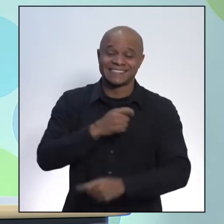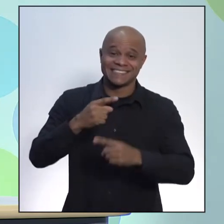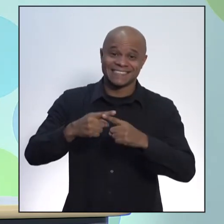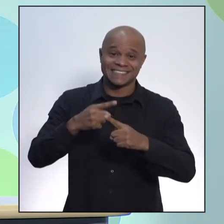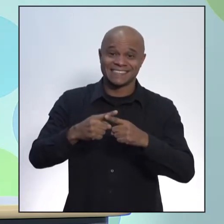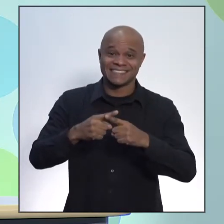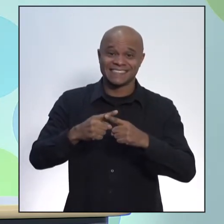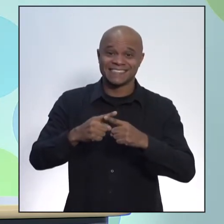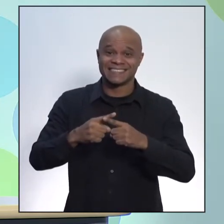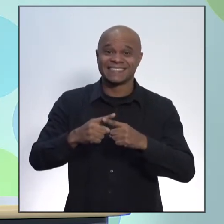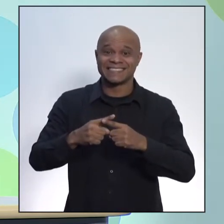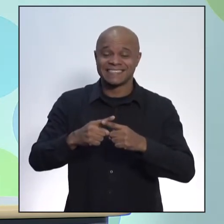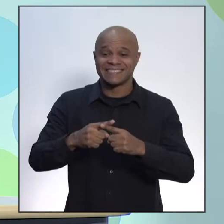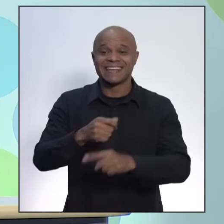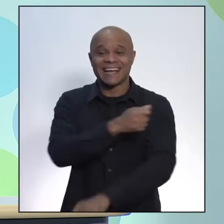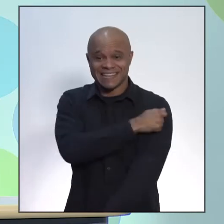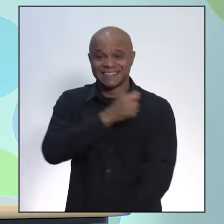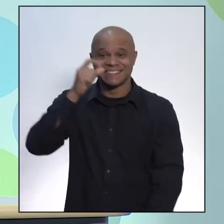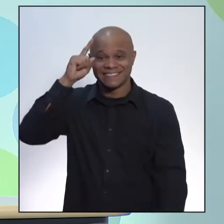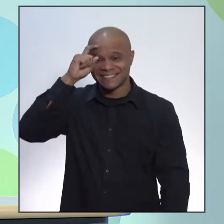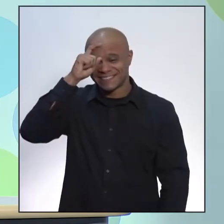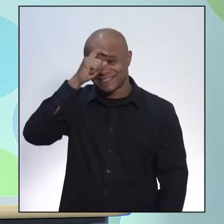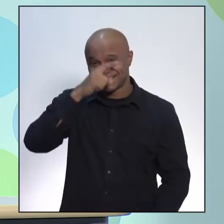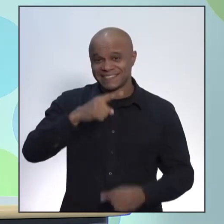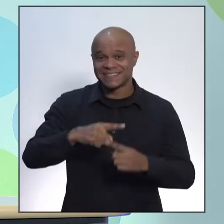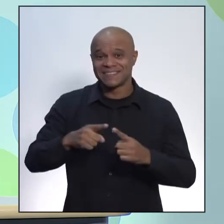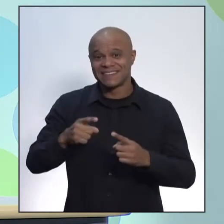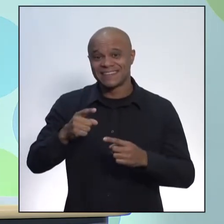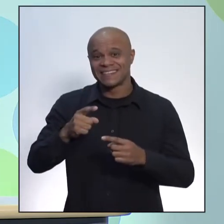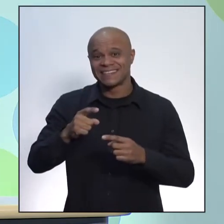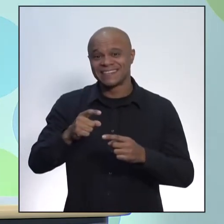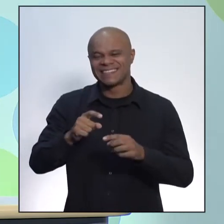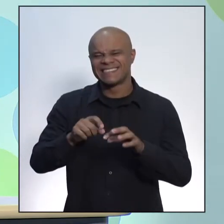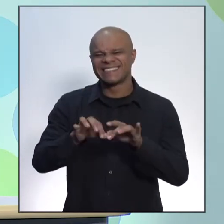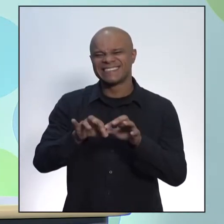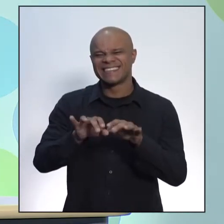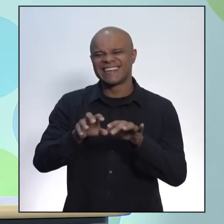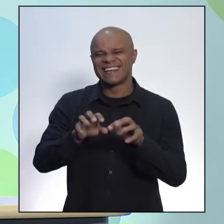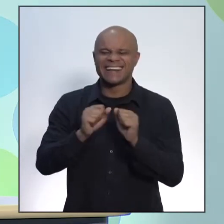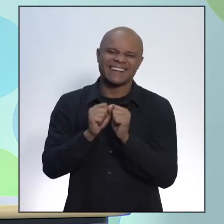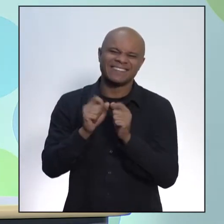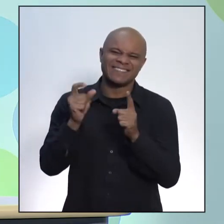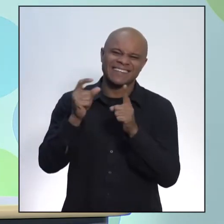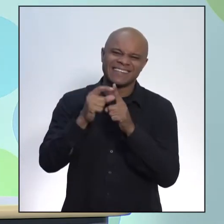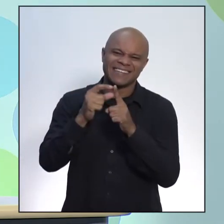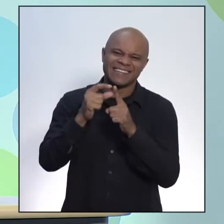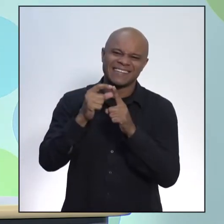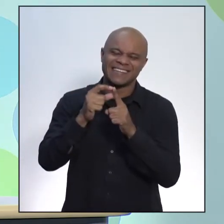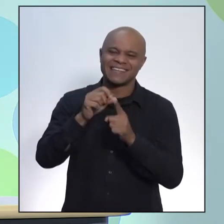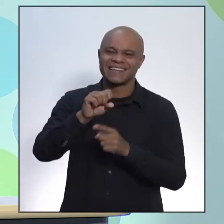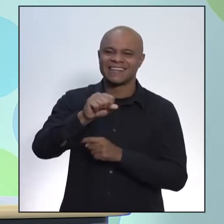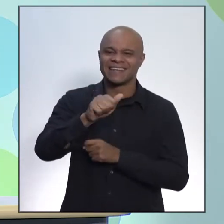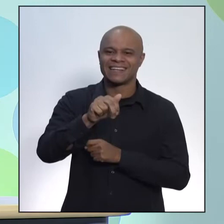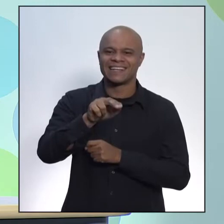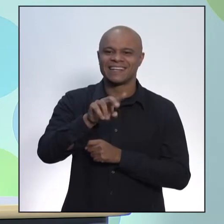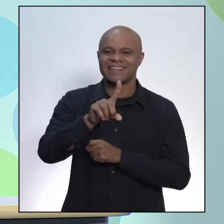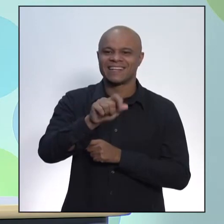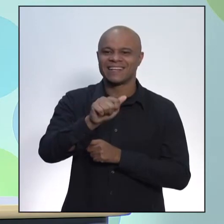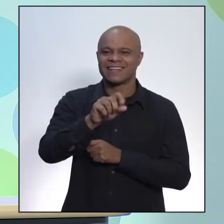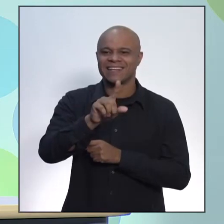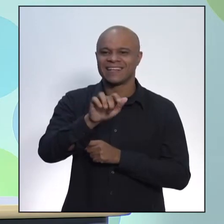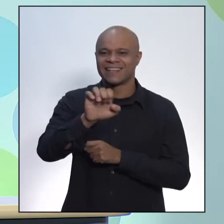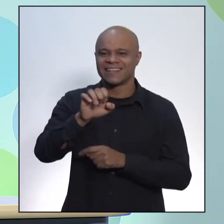aluno tão difícil, mas ele escreveu assim, estou com saudade. Eu falei assim, ai, que legal, a Pro também está. Queria mandar um